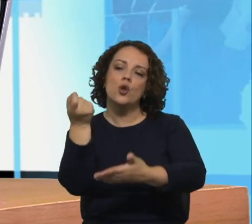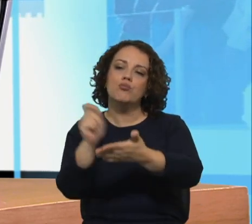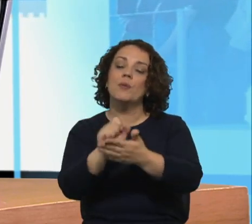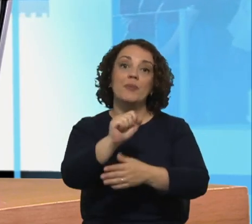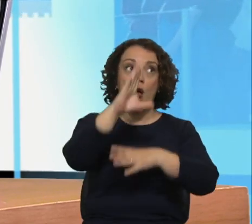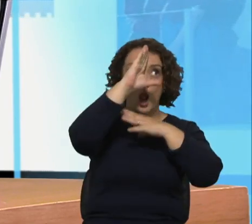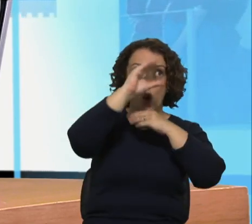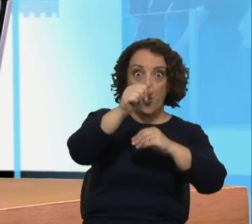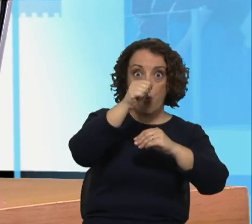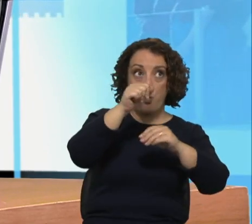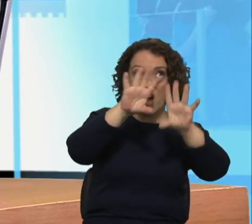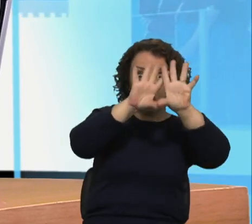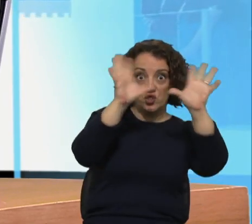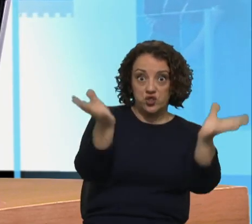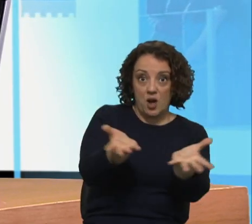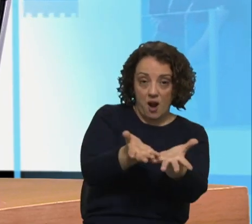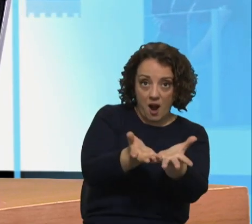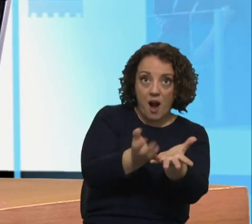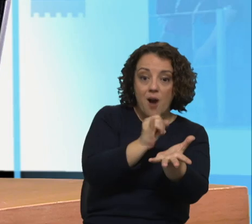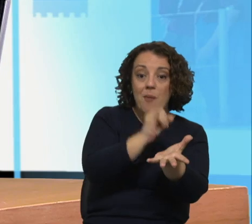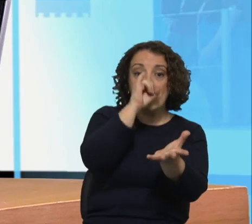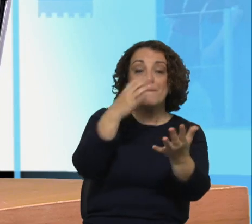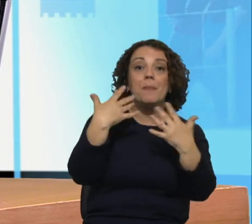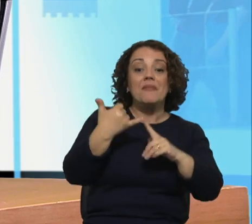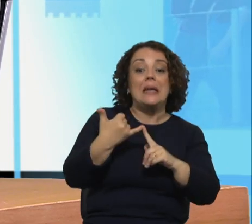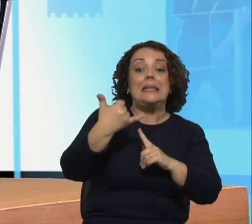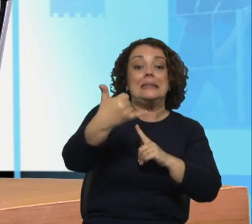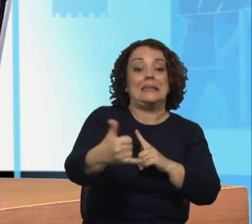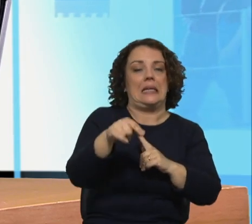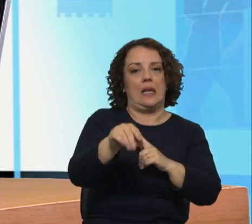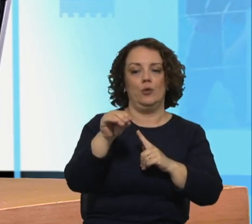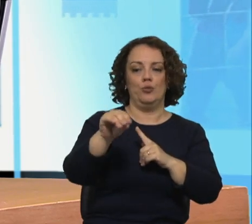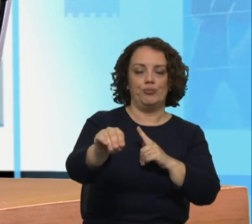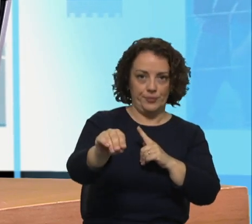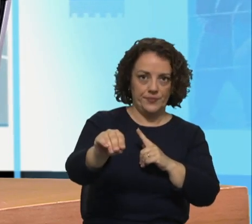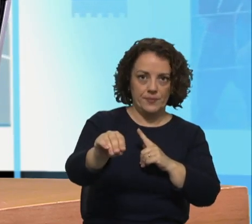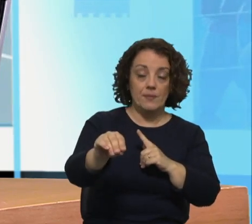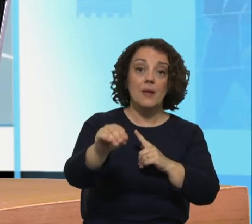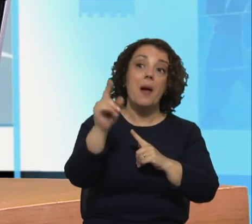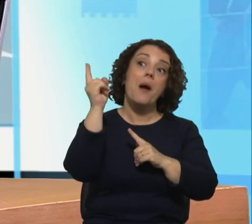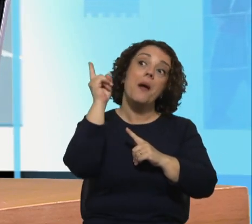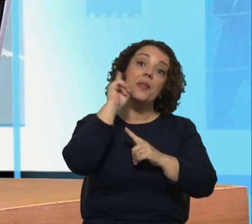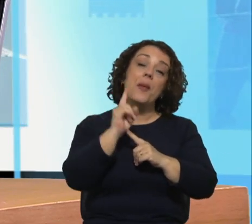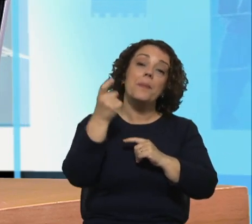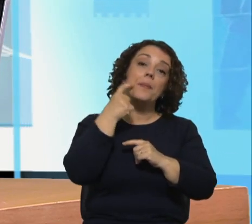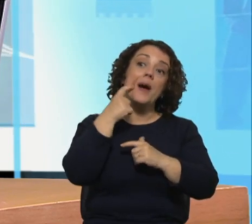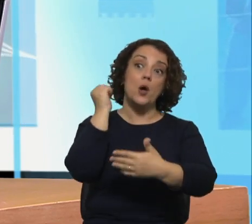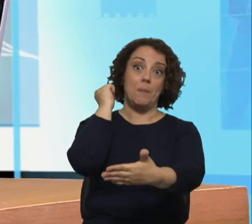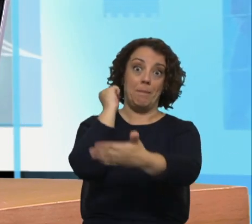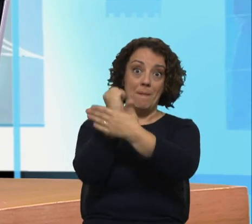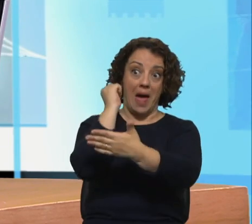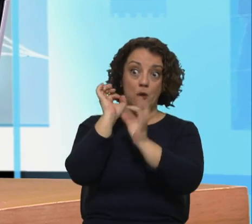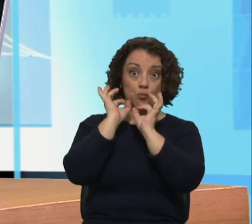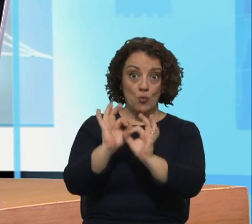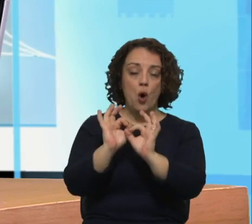cheia, após o equinócio da primavera, e, portanto, depois da marcação da Páscoa, do dia de Páscoa, parece claro